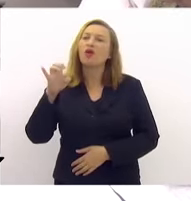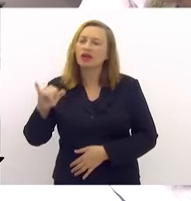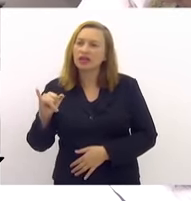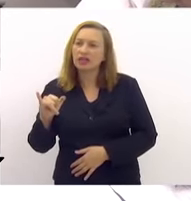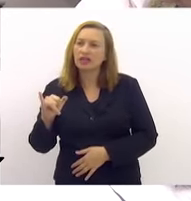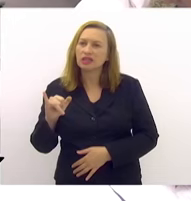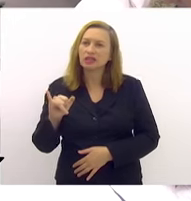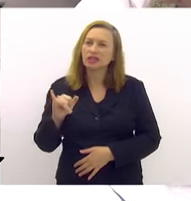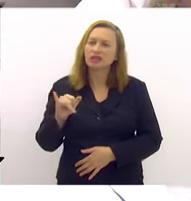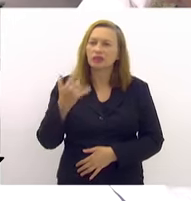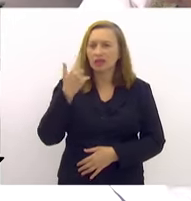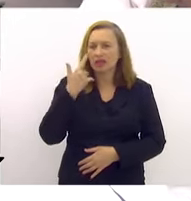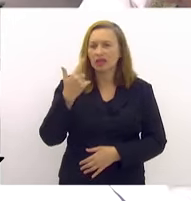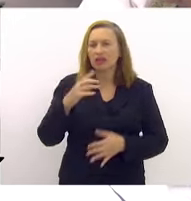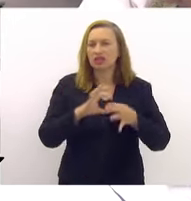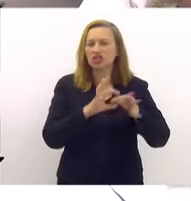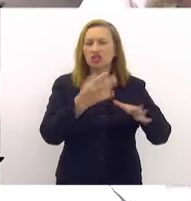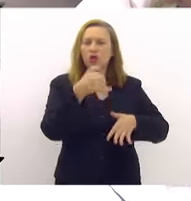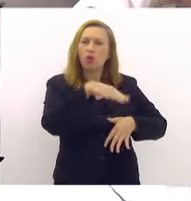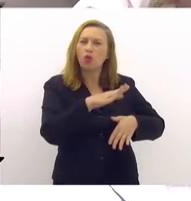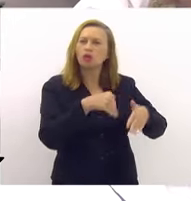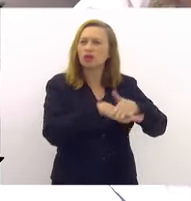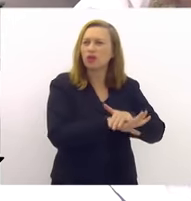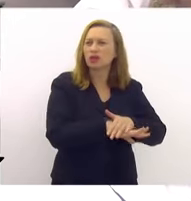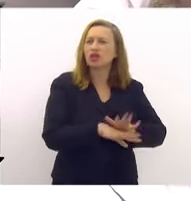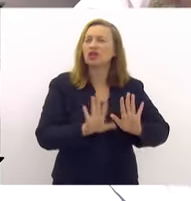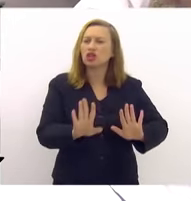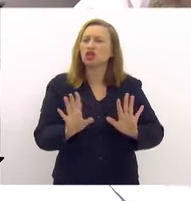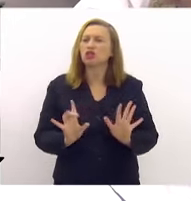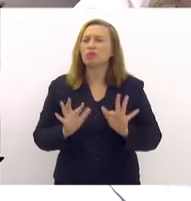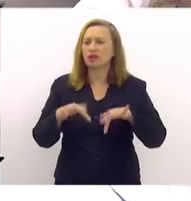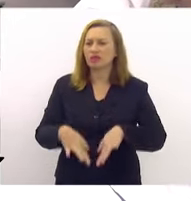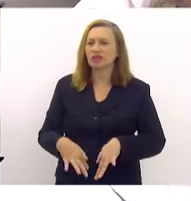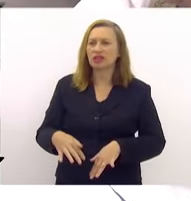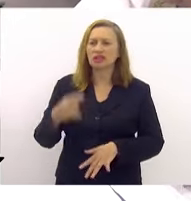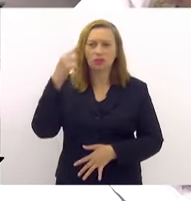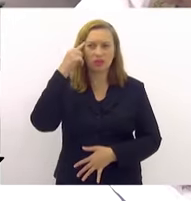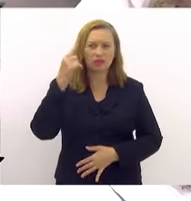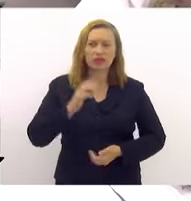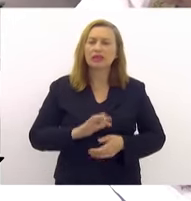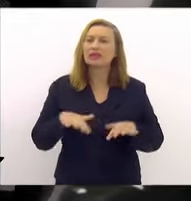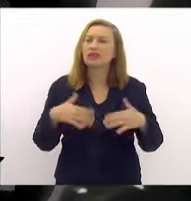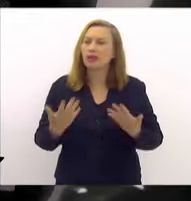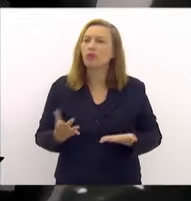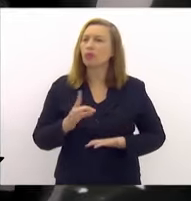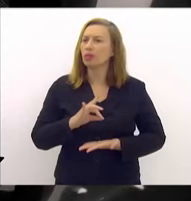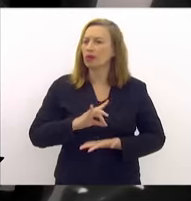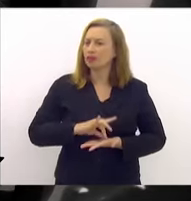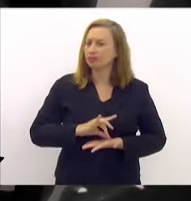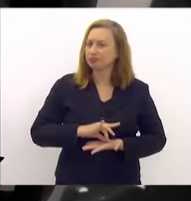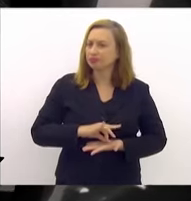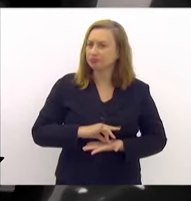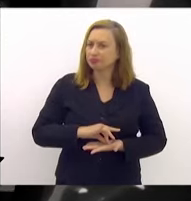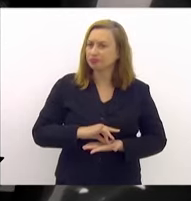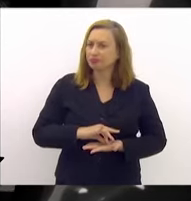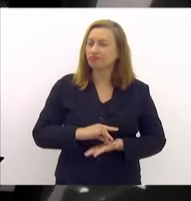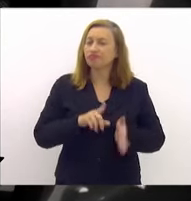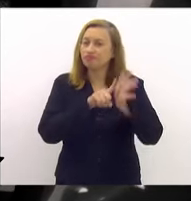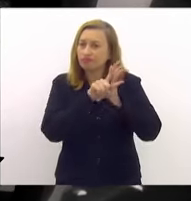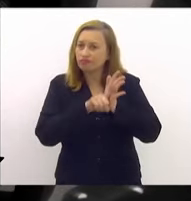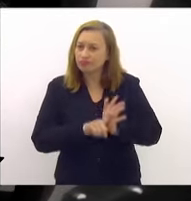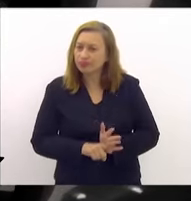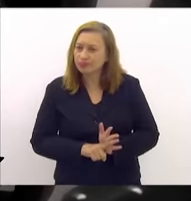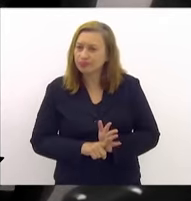e deixar o outro arquivado. Obrigado, desculpa, Verônica. Só para eu concluir o raciocínio, então, na verdade, caberia fazer